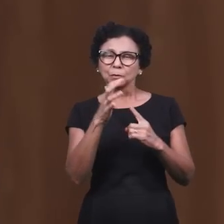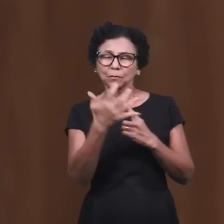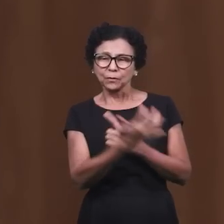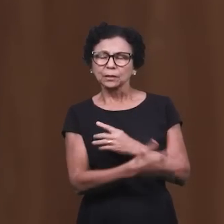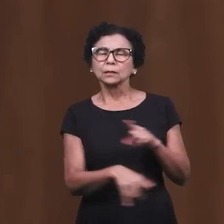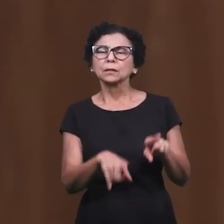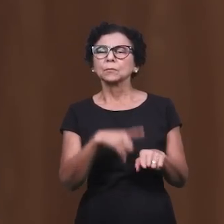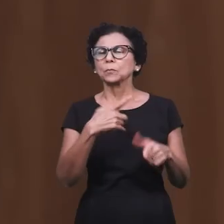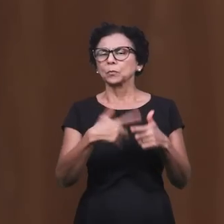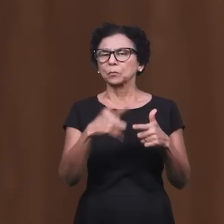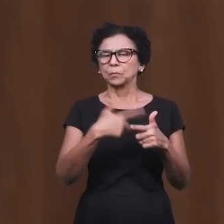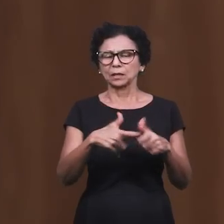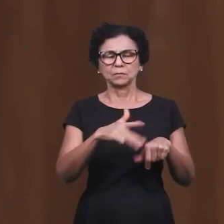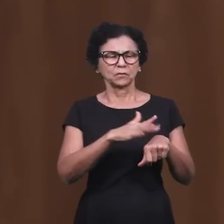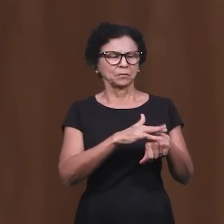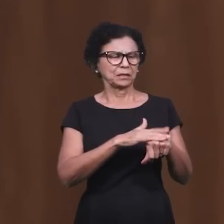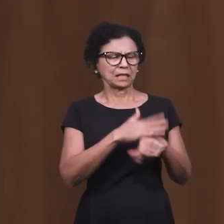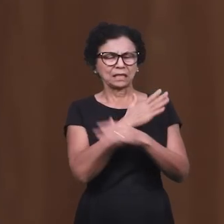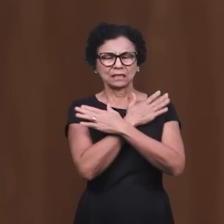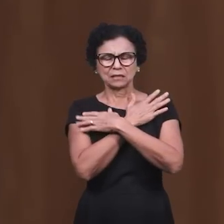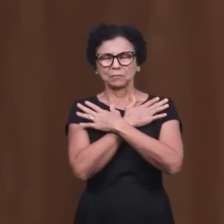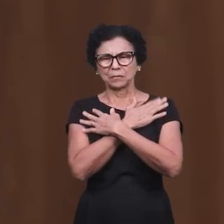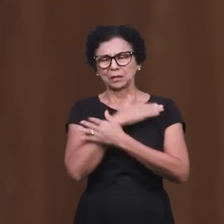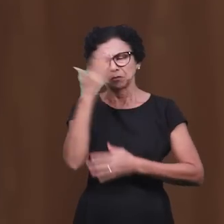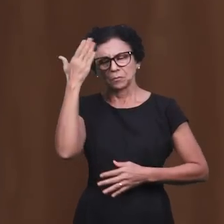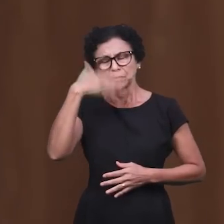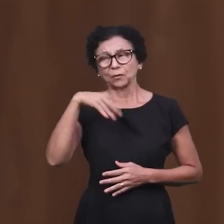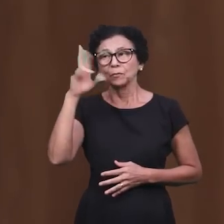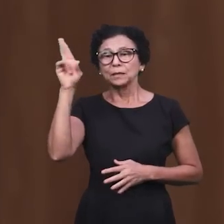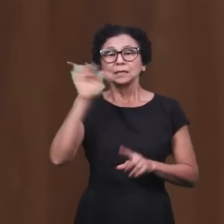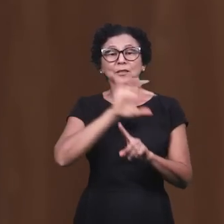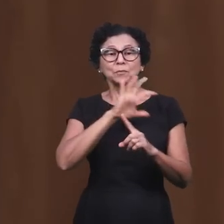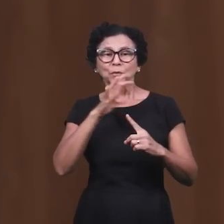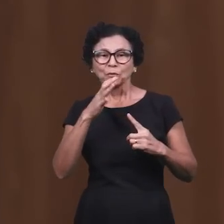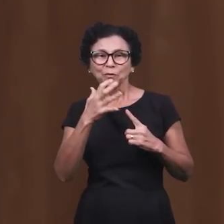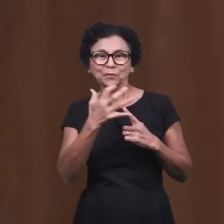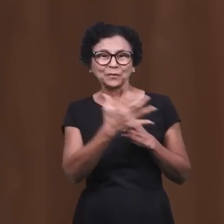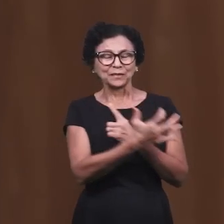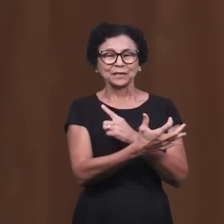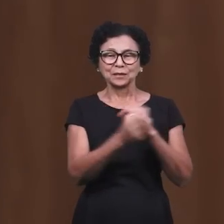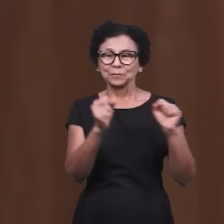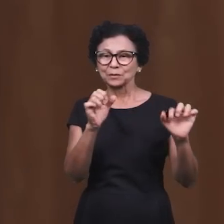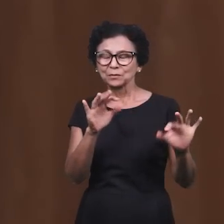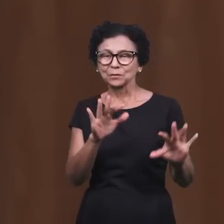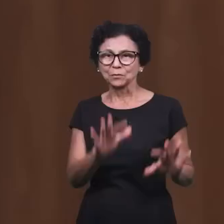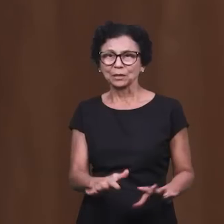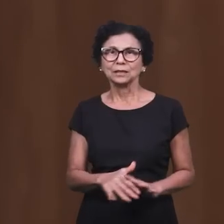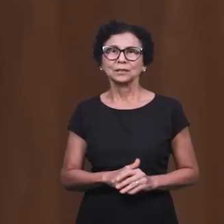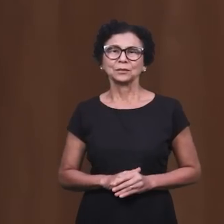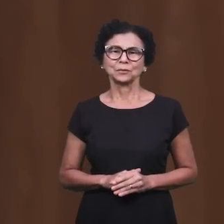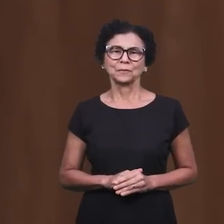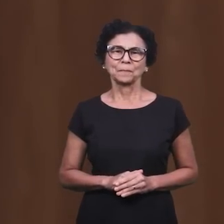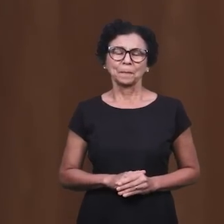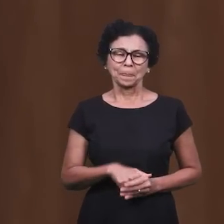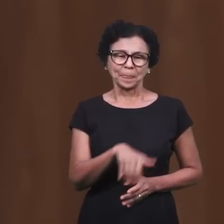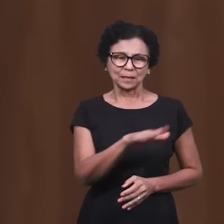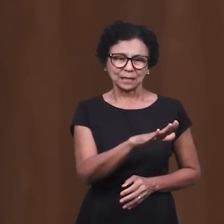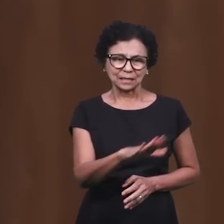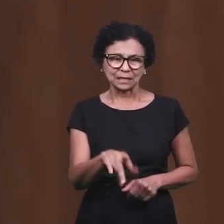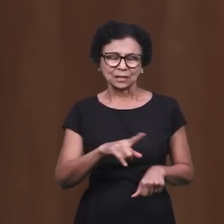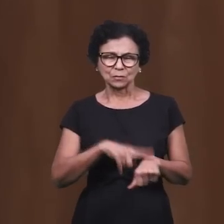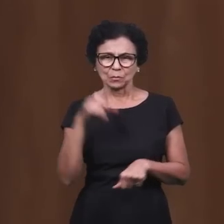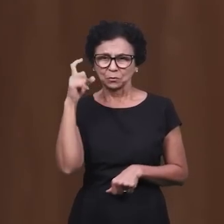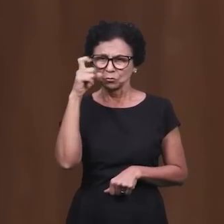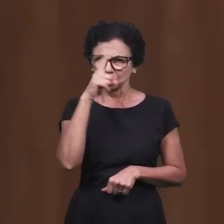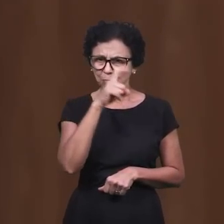As provas, ali vem as enfermidades, o desemprego, mas Deus ajudando, Verdade. Deus provendo, Deus dando recurso. Muito bom. As nossas crianças no fogo, ali